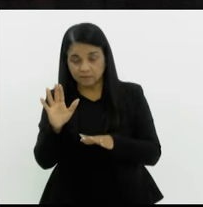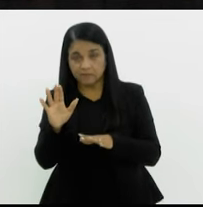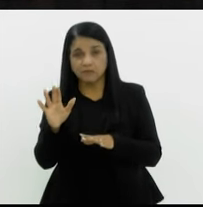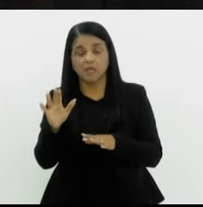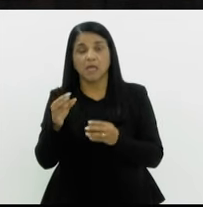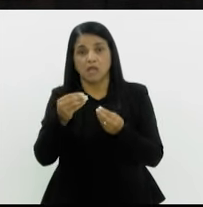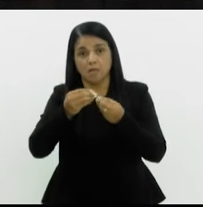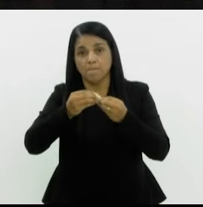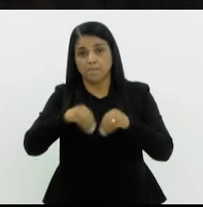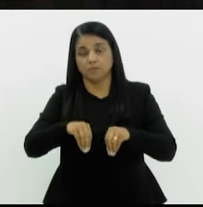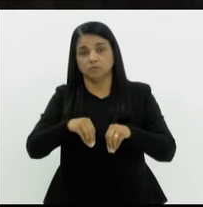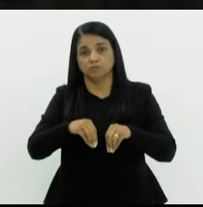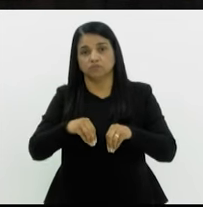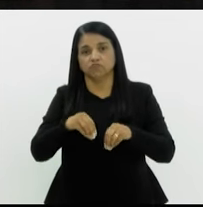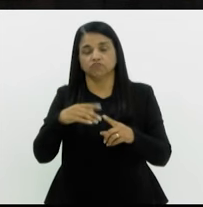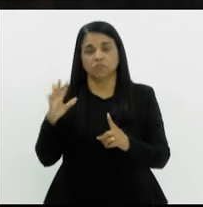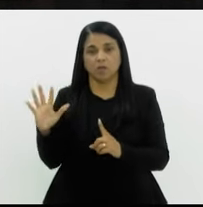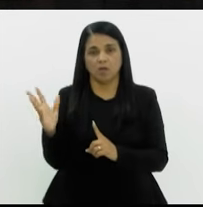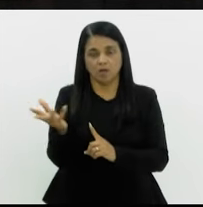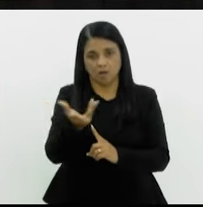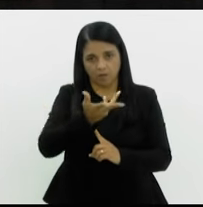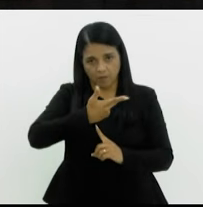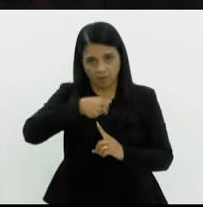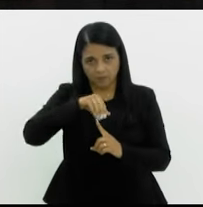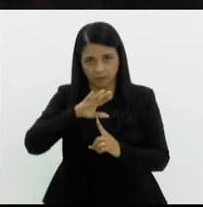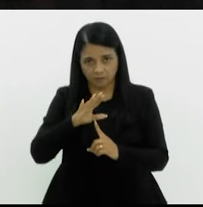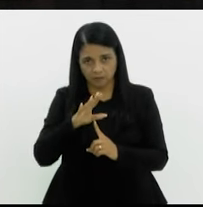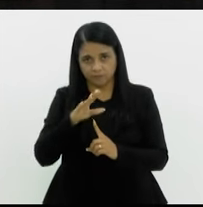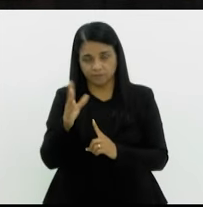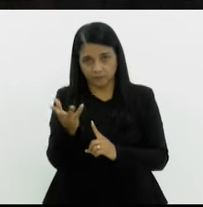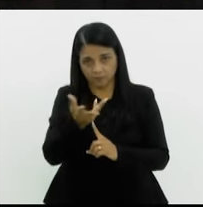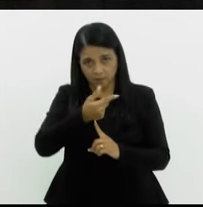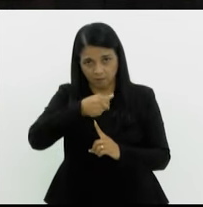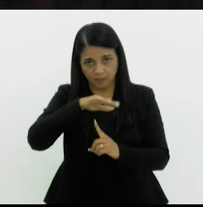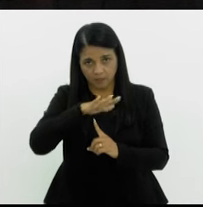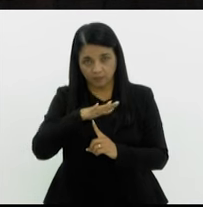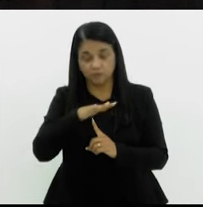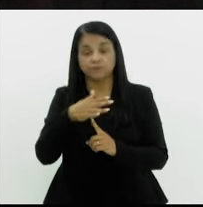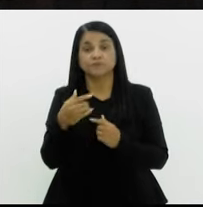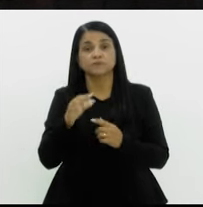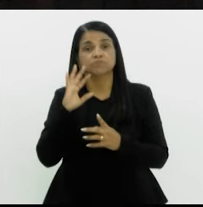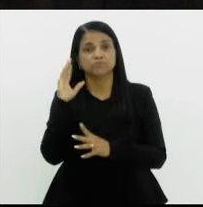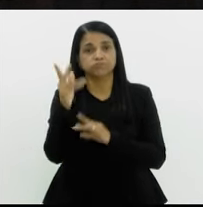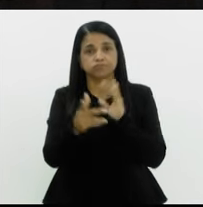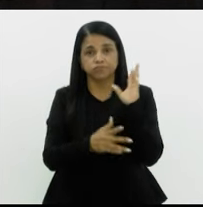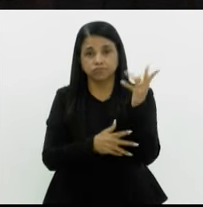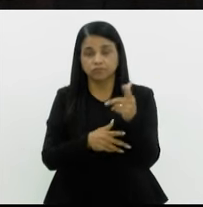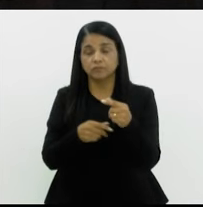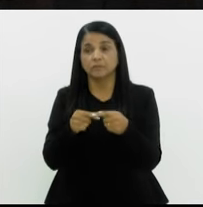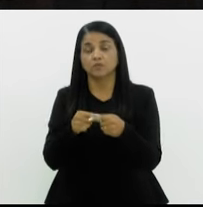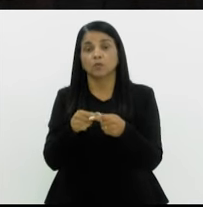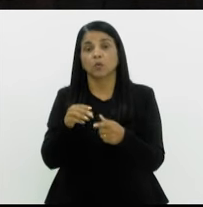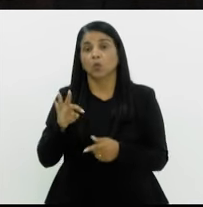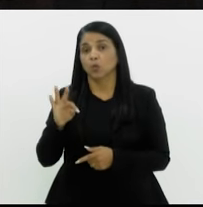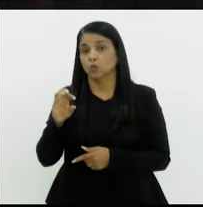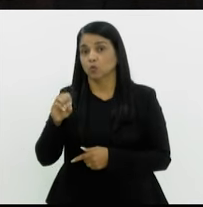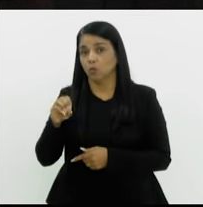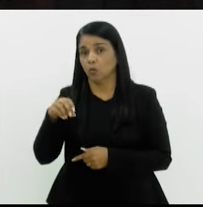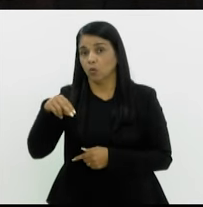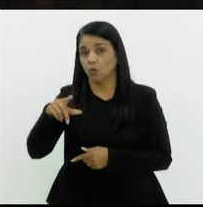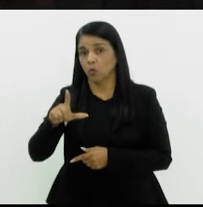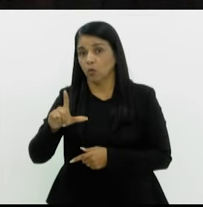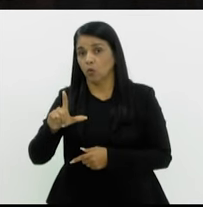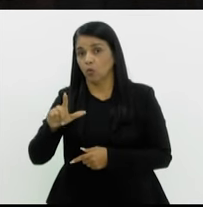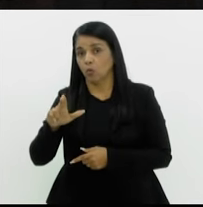danosa ao meio ambiente. Volto a afirmar que o tolueno é